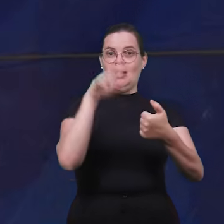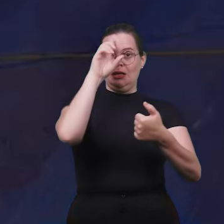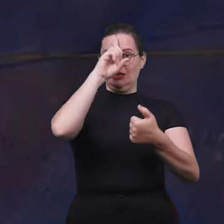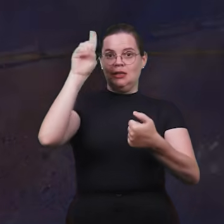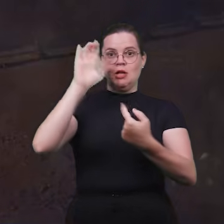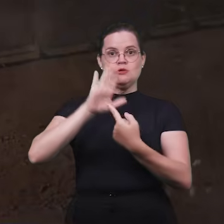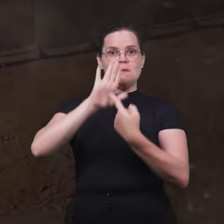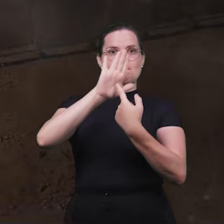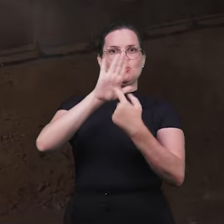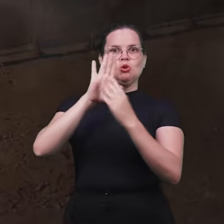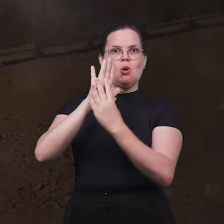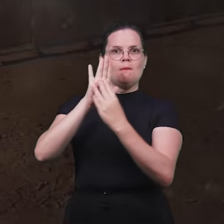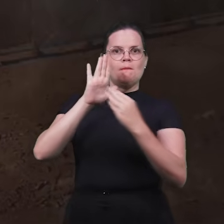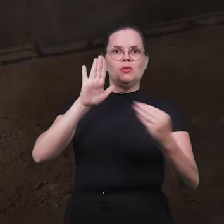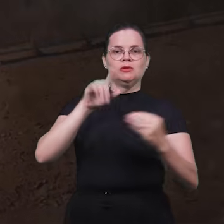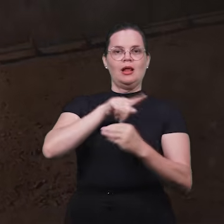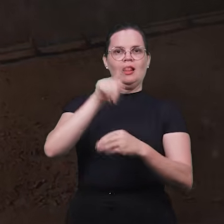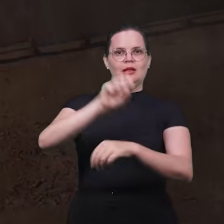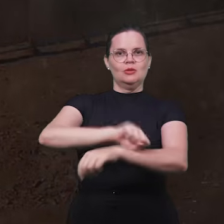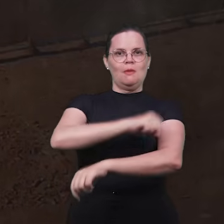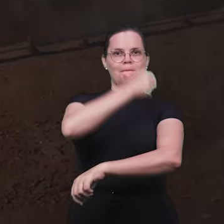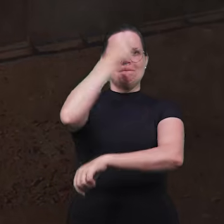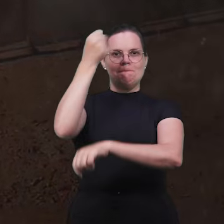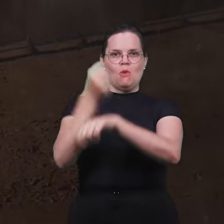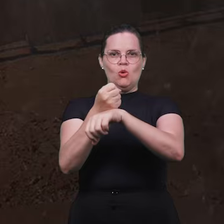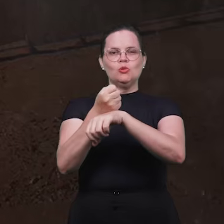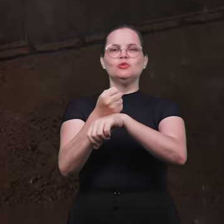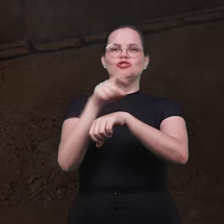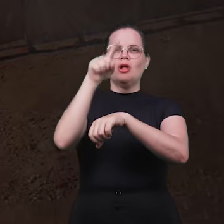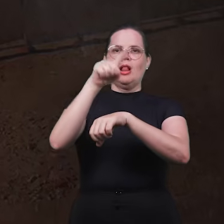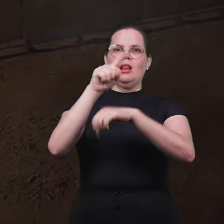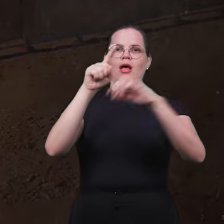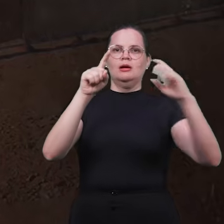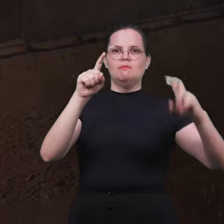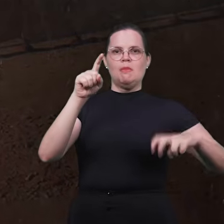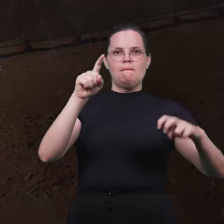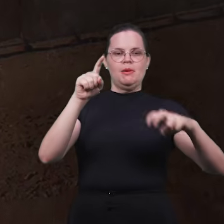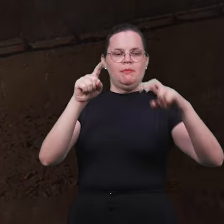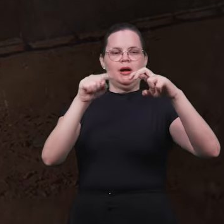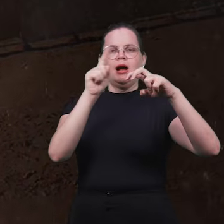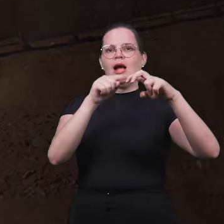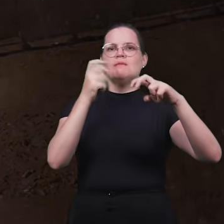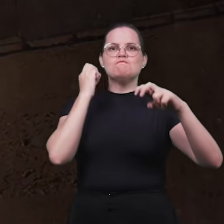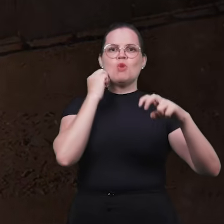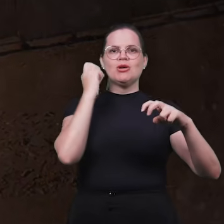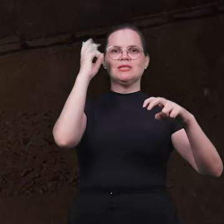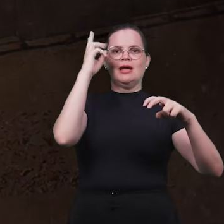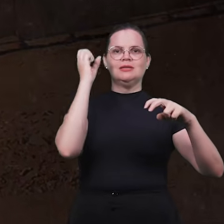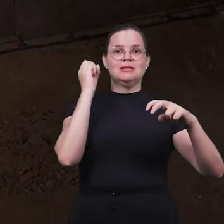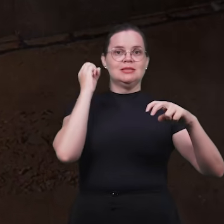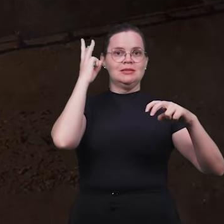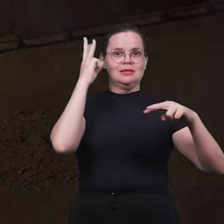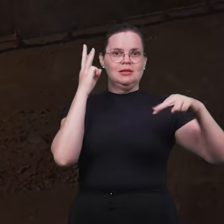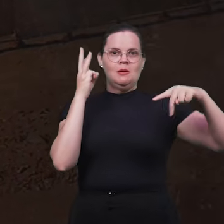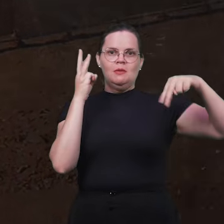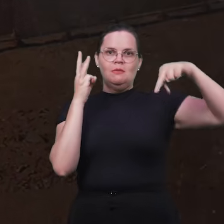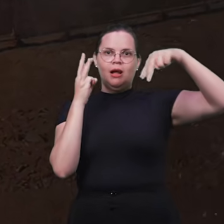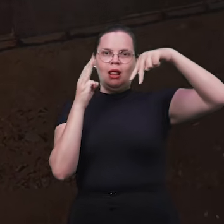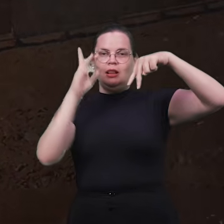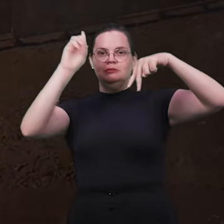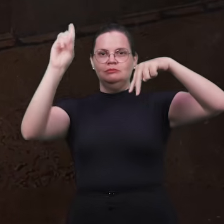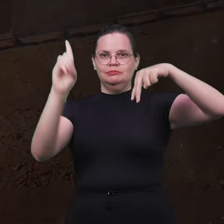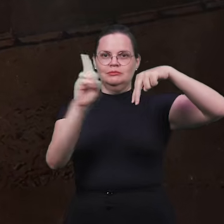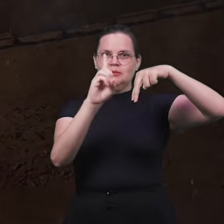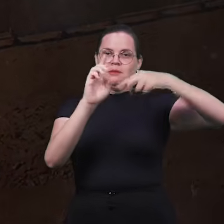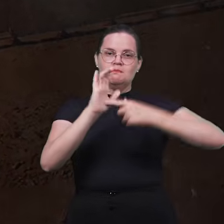ali a Moisés, lá no cume do Monte Sinai. A partir de agora, Deus não somente caminharia